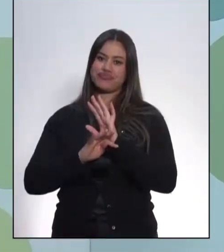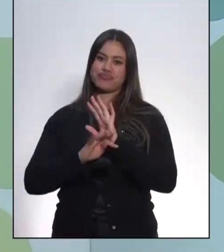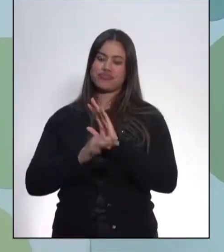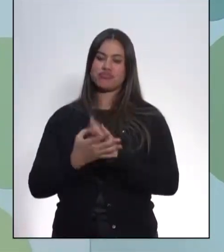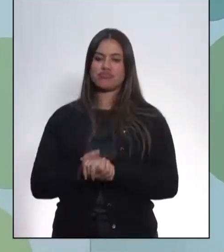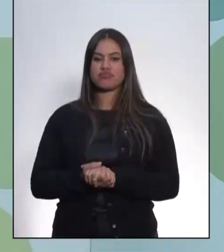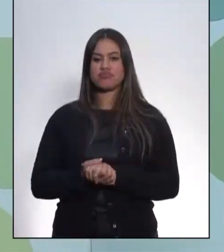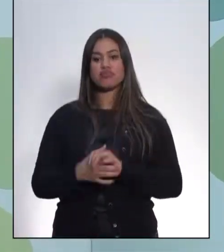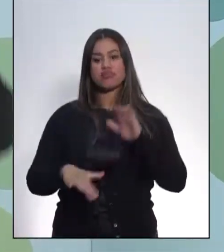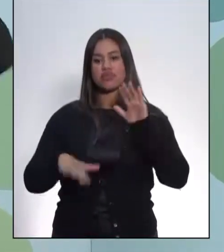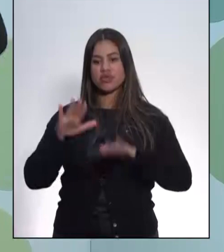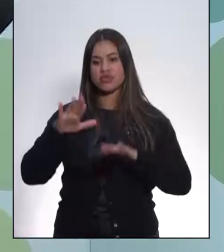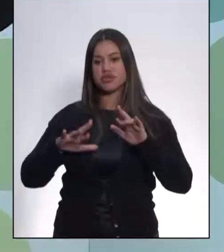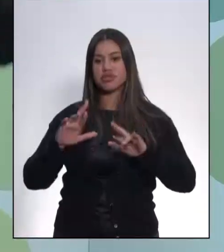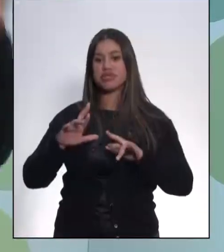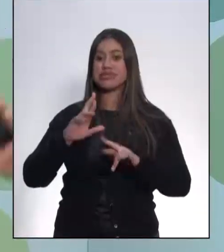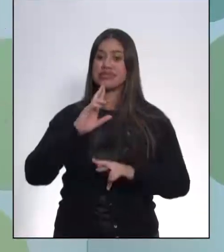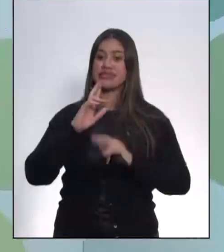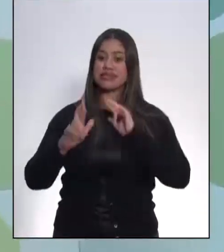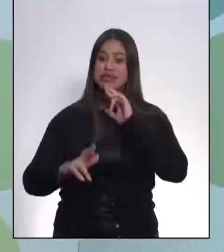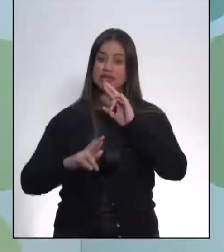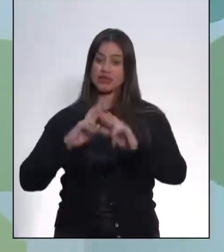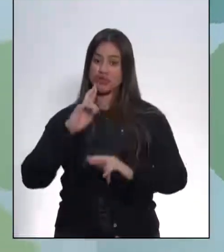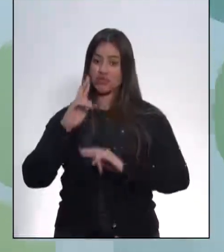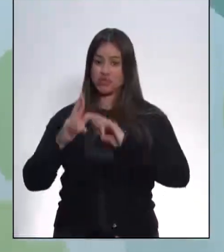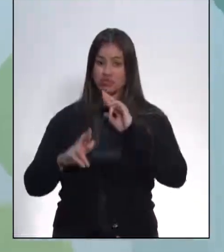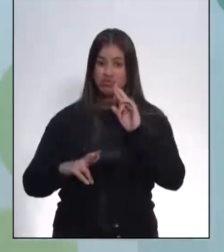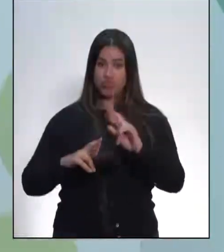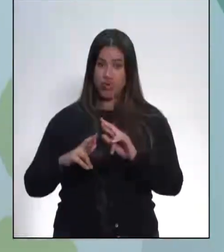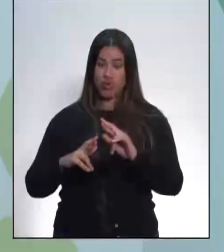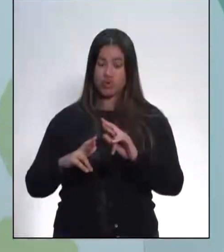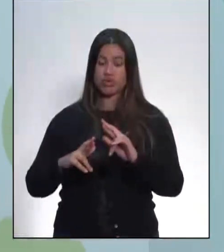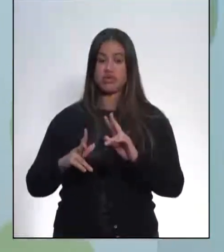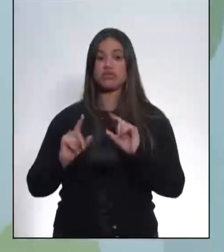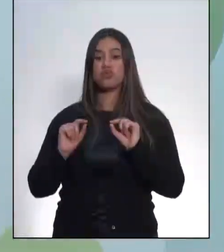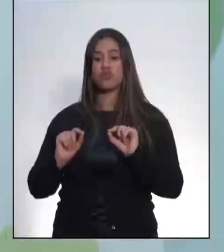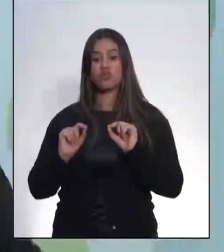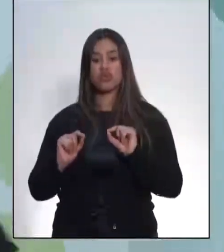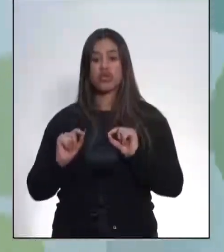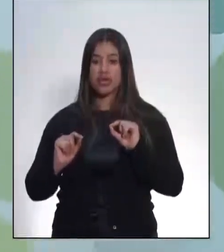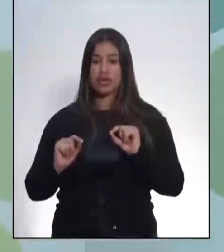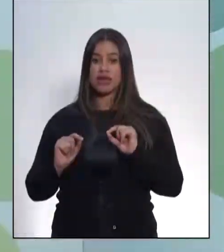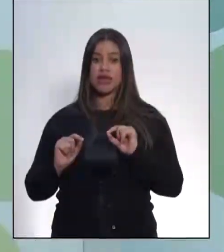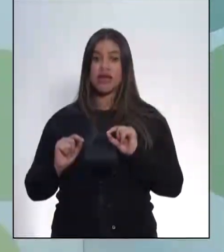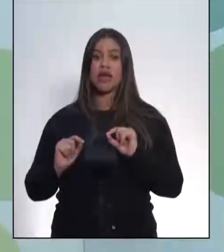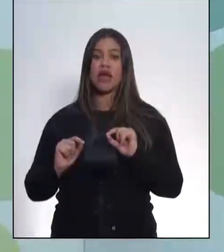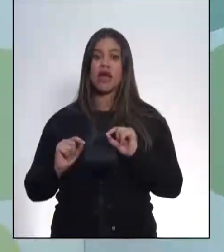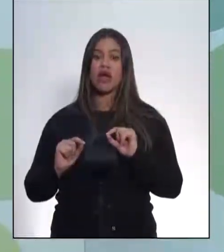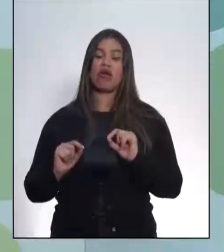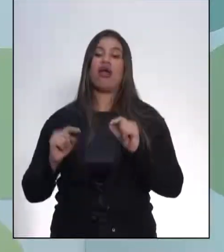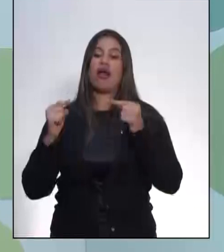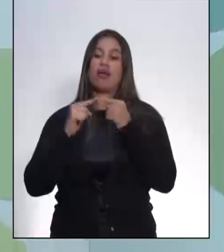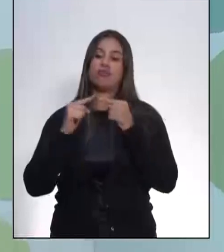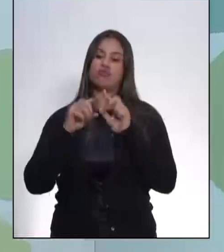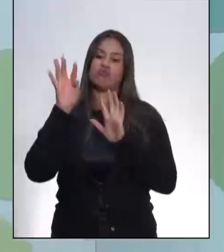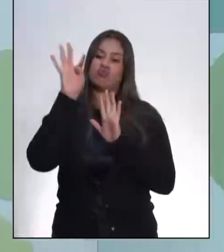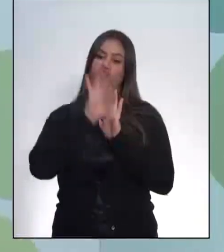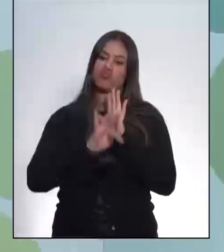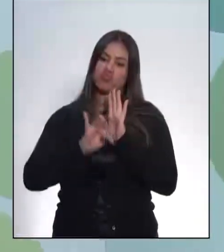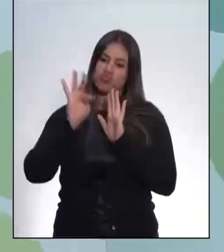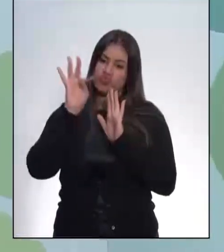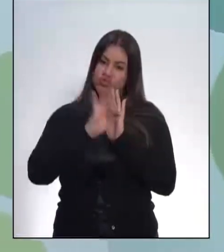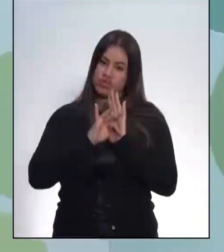Muitas vezes a resposta, o que vai te dar instrumentos, mesmo que você não tenha tido isso na escola, tudo bem? Vai estar no enunciado.